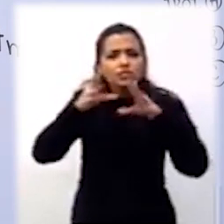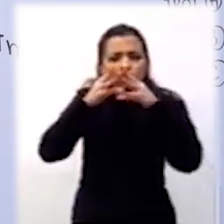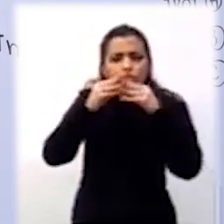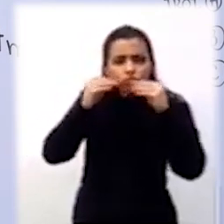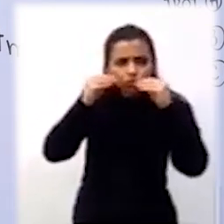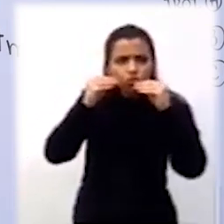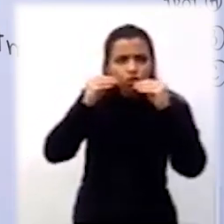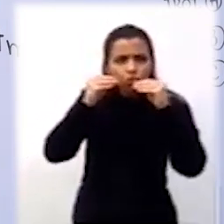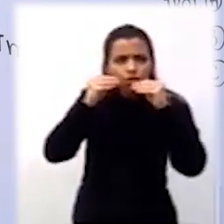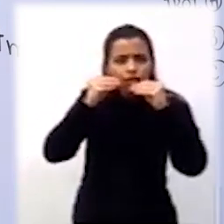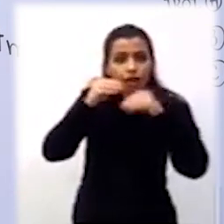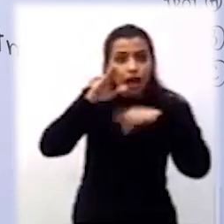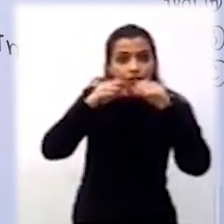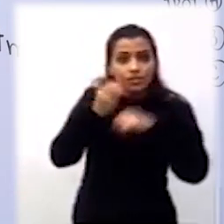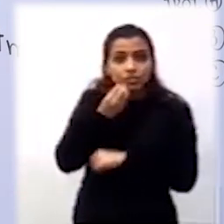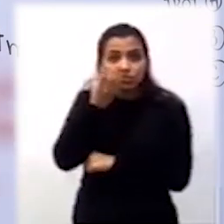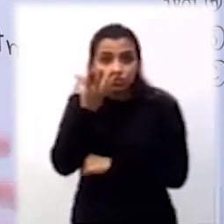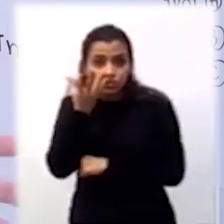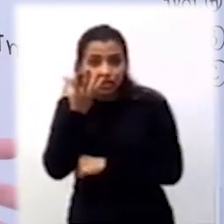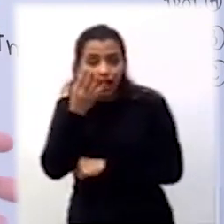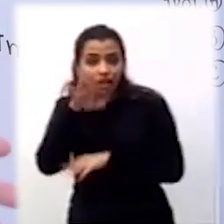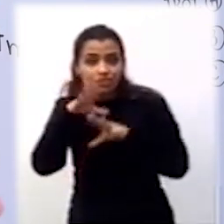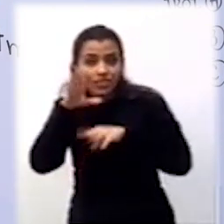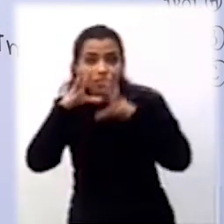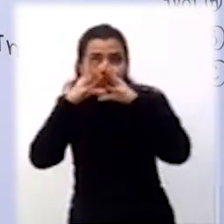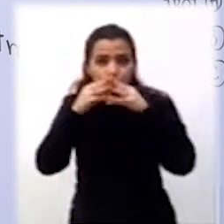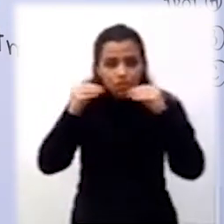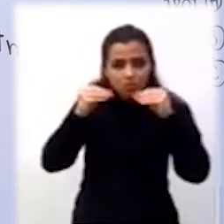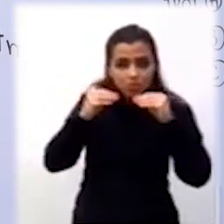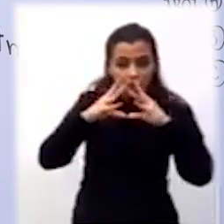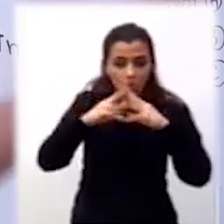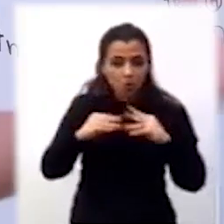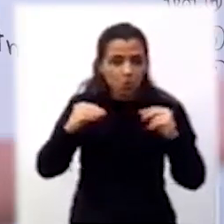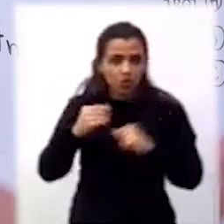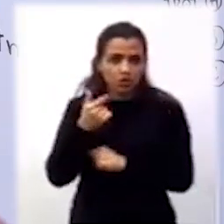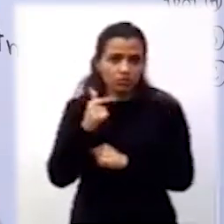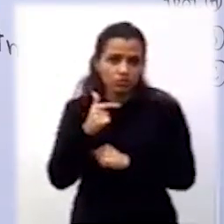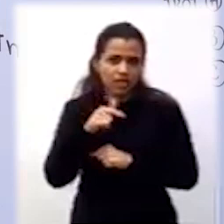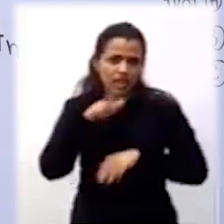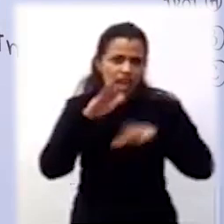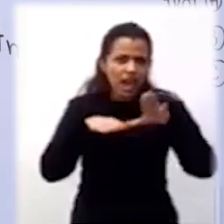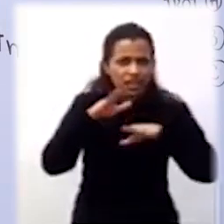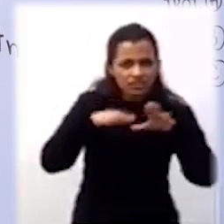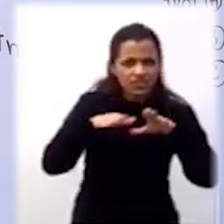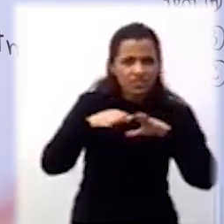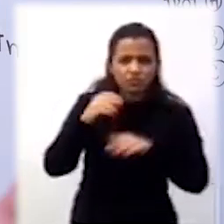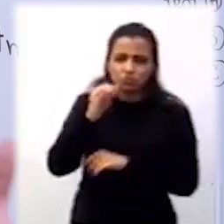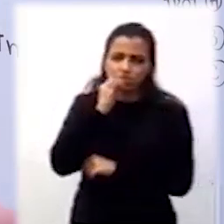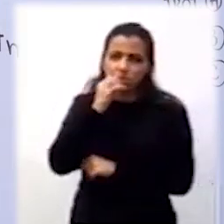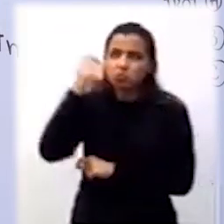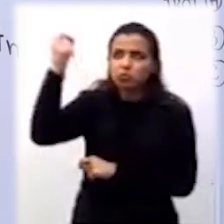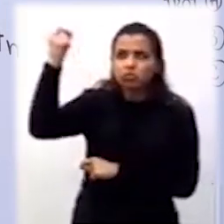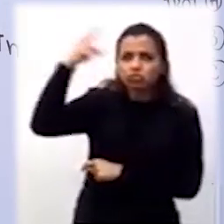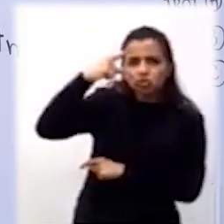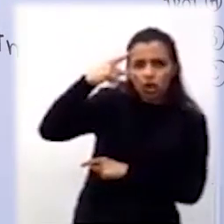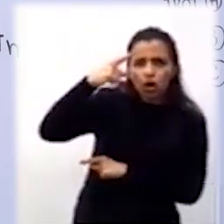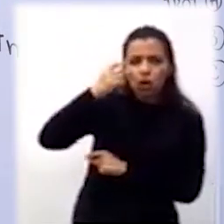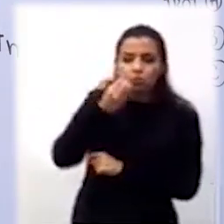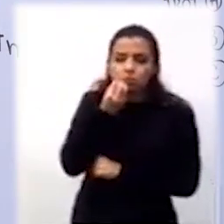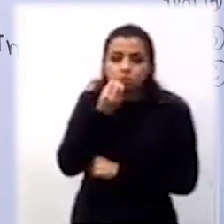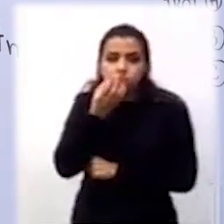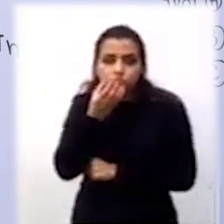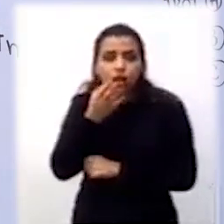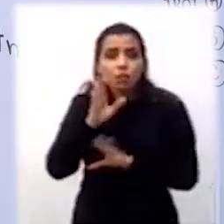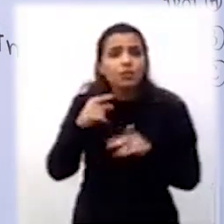surge e depois some. Mas na verdade ela tá, não tem cura hoje a herpes. Geralmente quando ela está estressada, quando pega muito sol, está muito frio. Por que isso